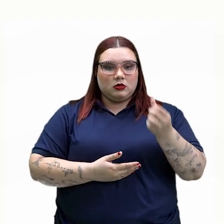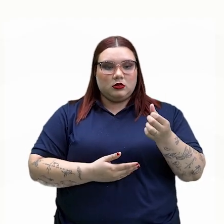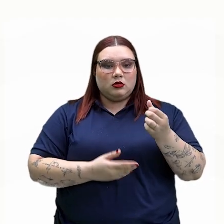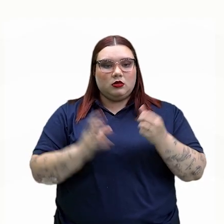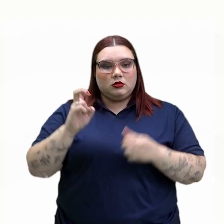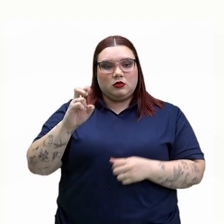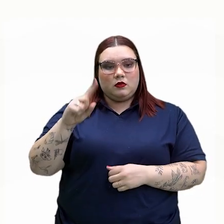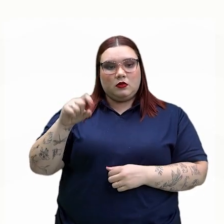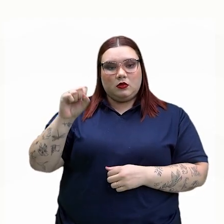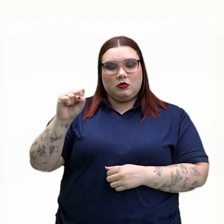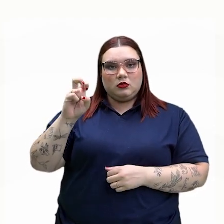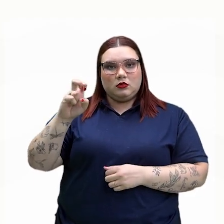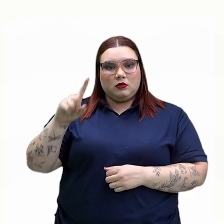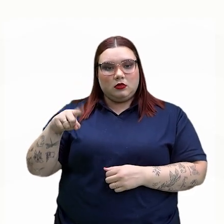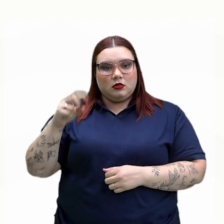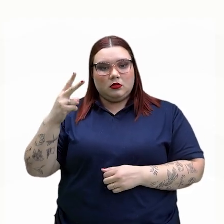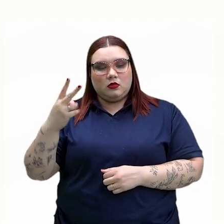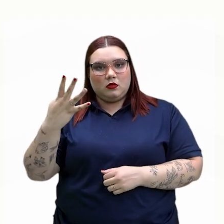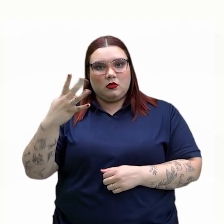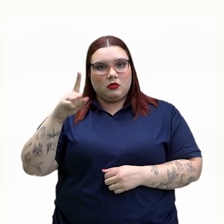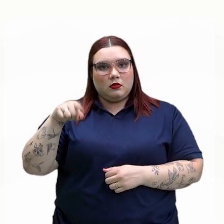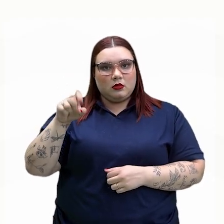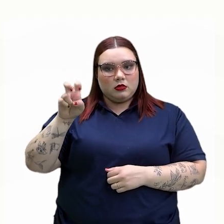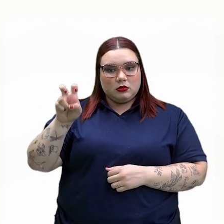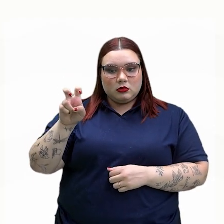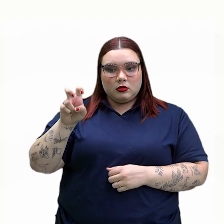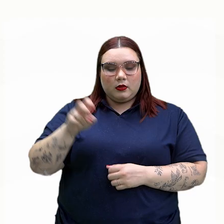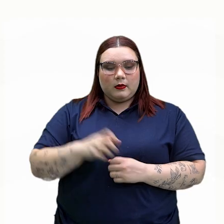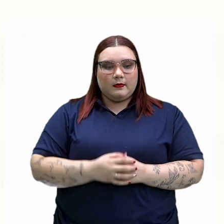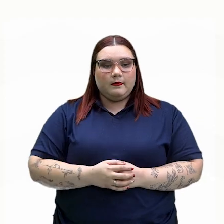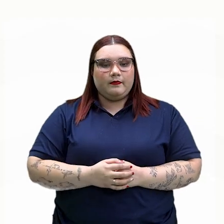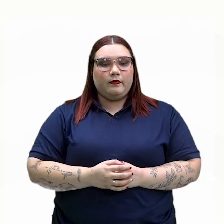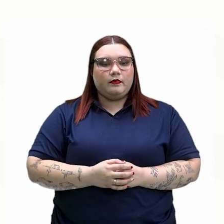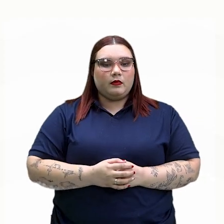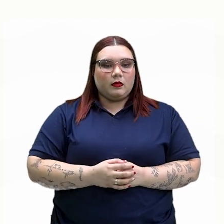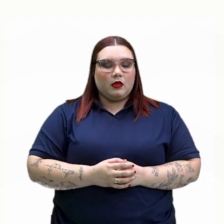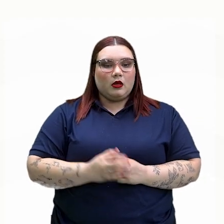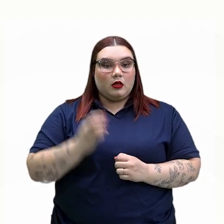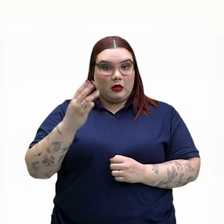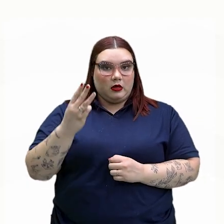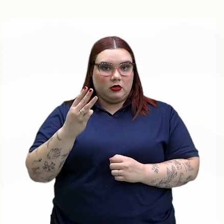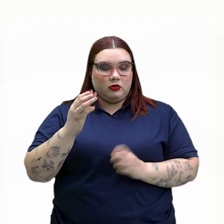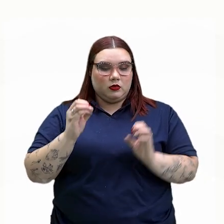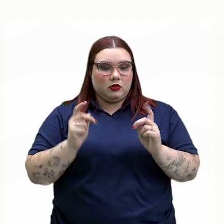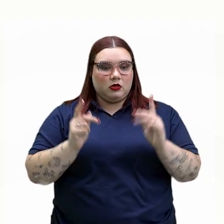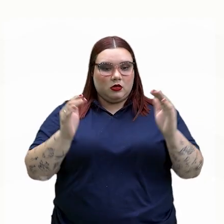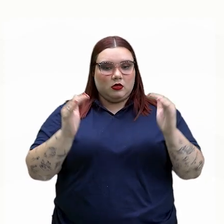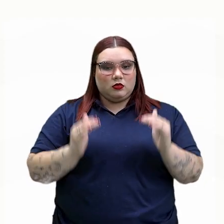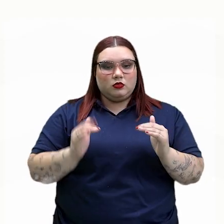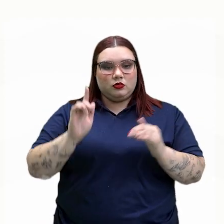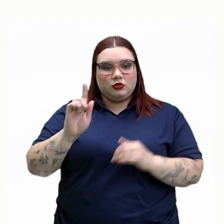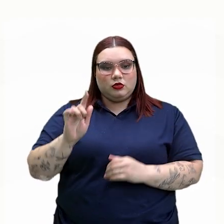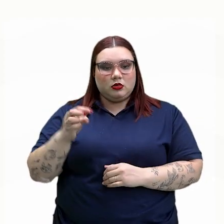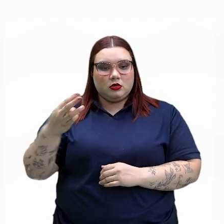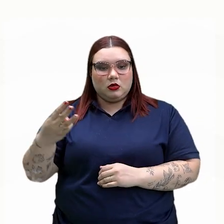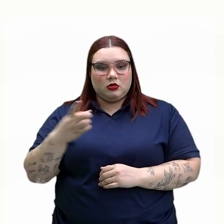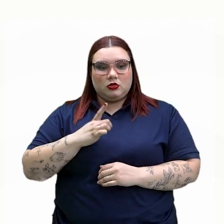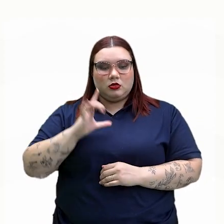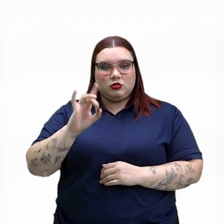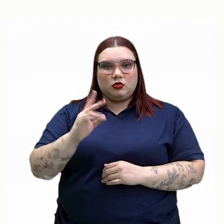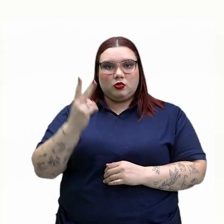5,8, 5,2, 4,5. 3 notas. E no G3, nós vamos